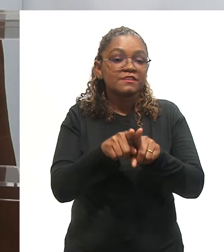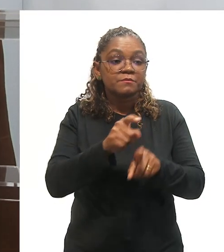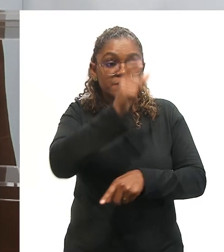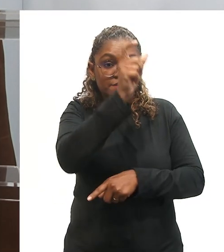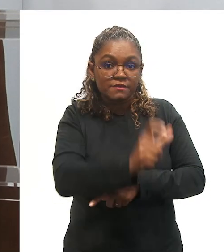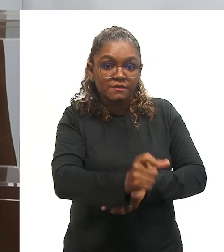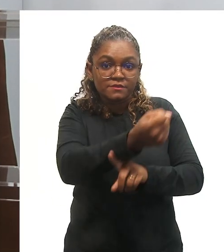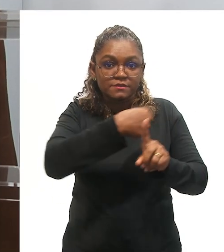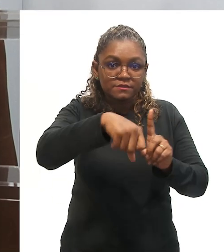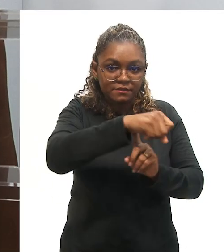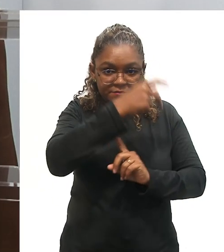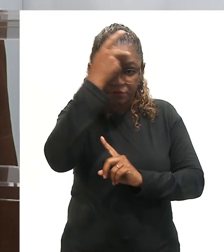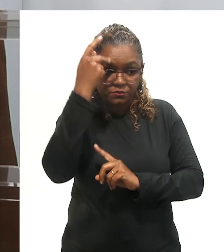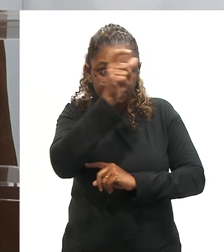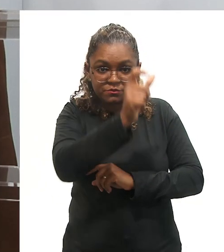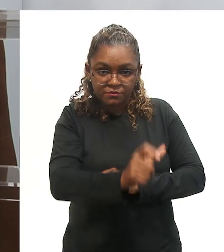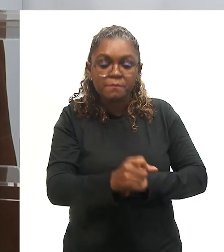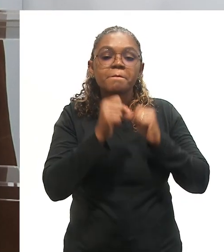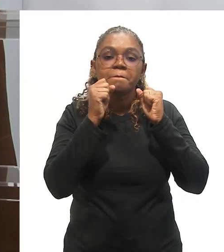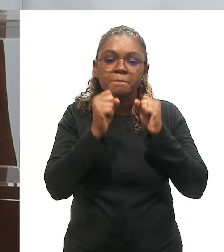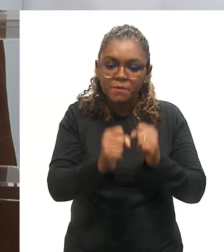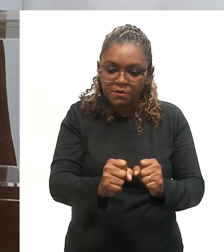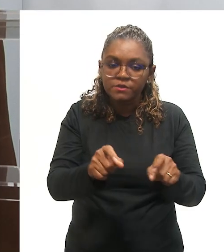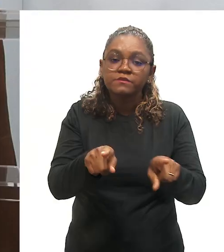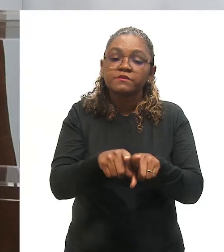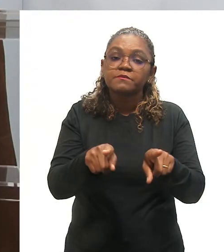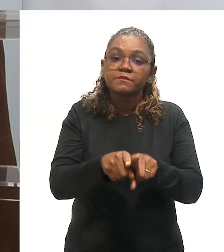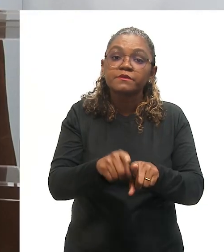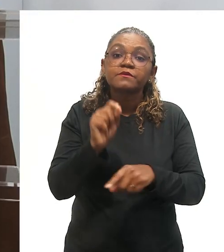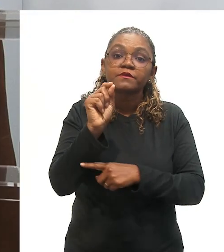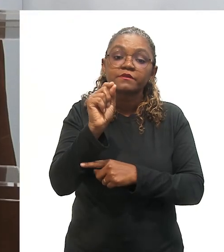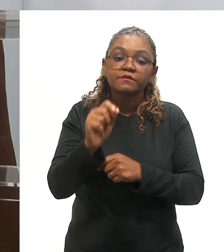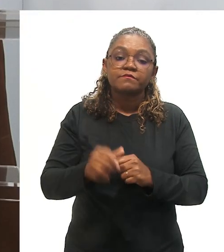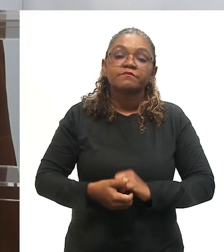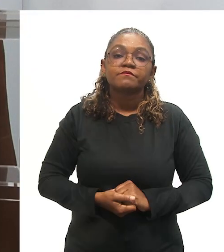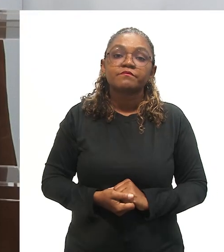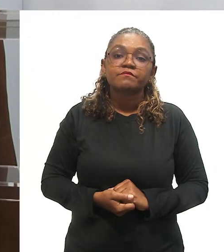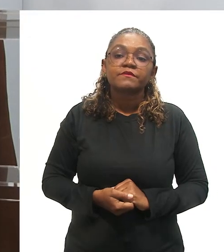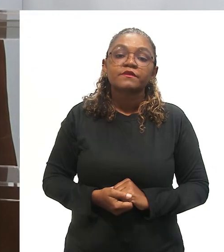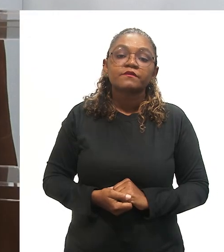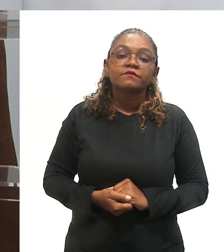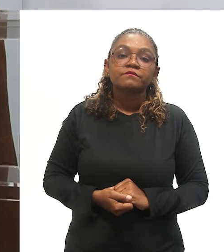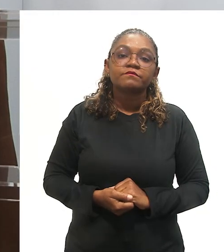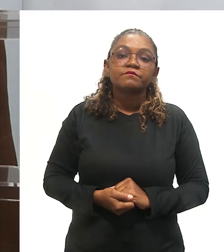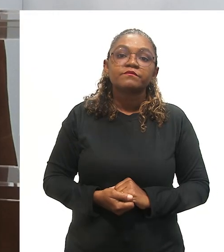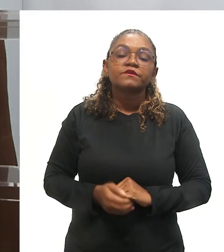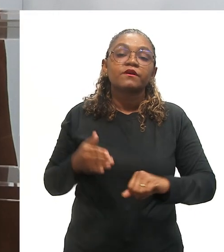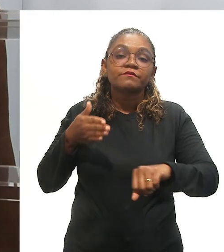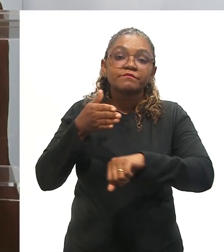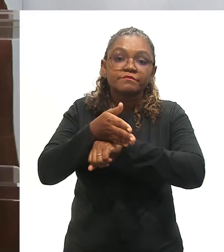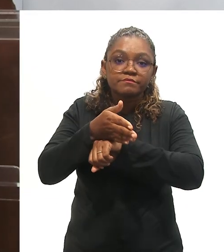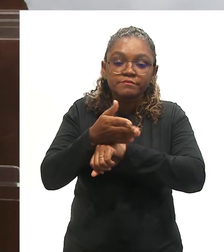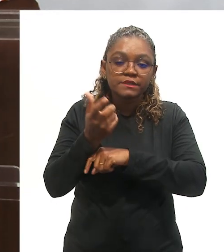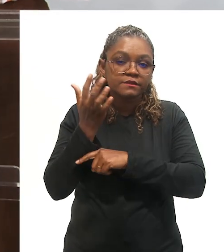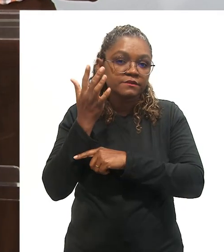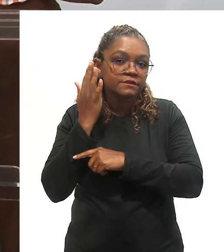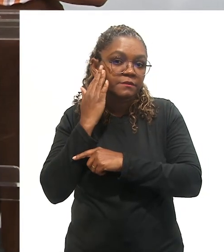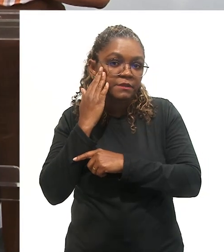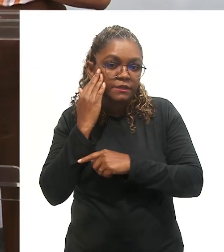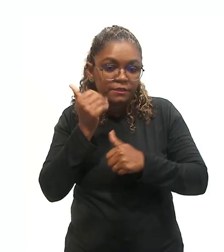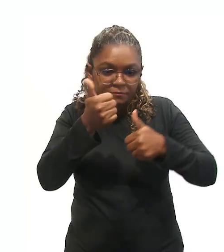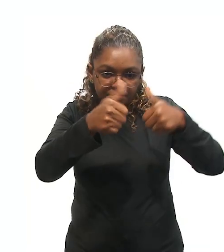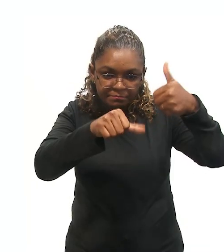pode fazer, né, o seu trabalho, pode exercer a cidadania através do controle social.